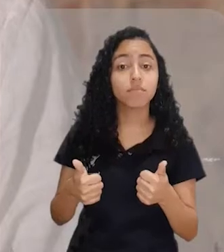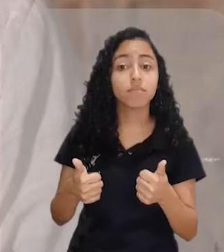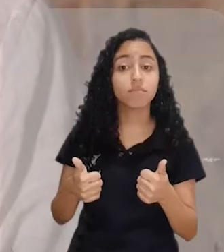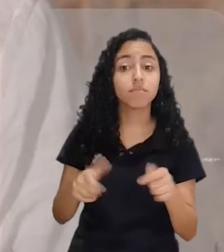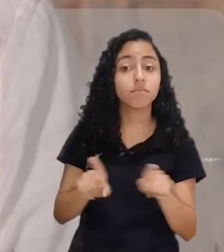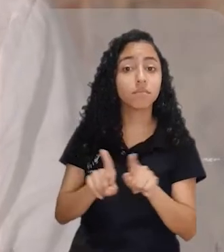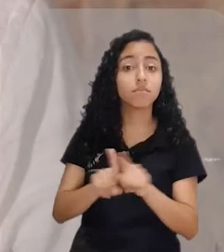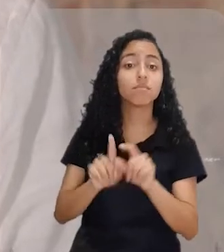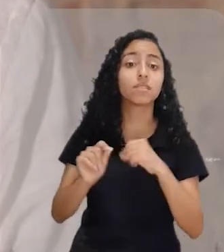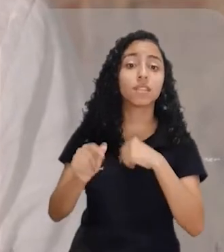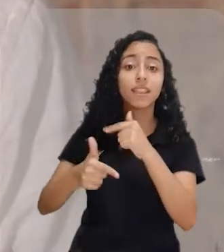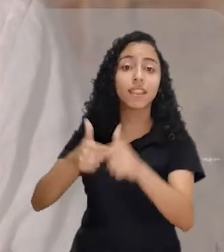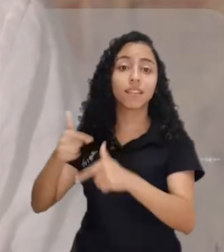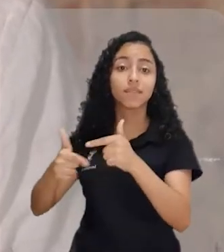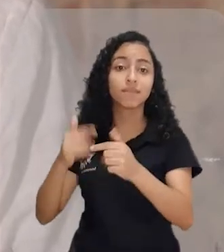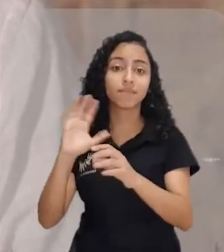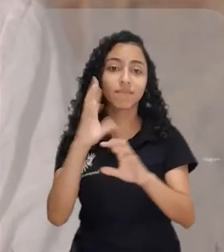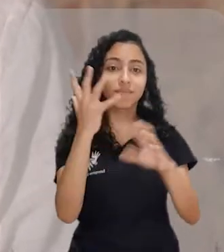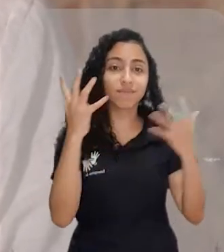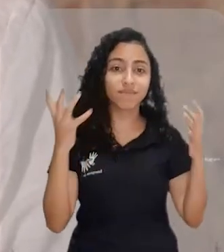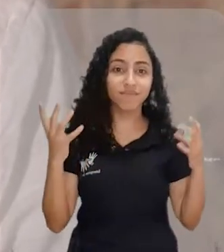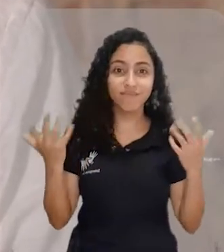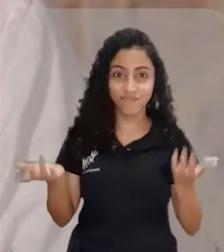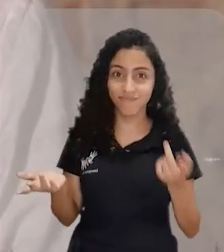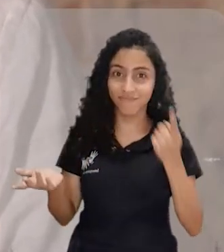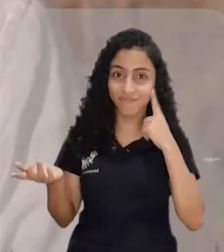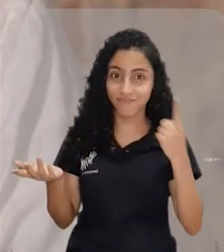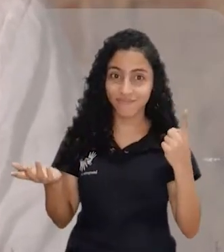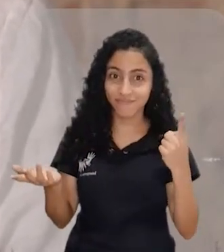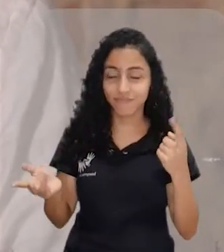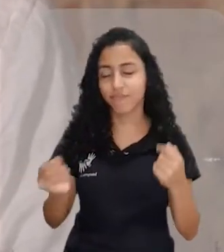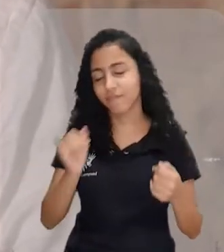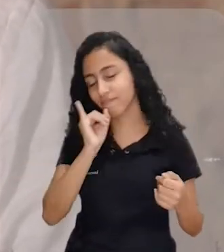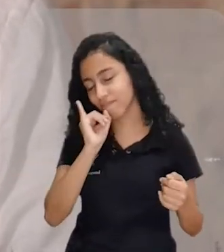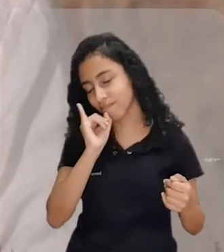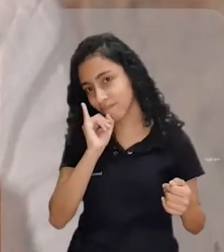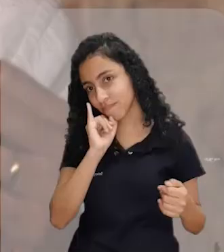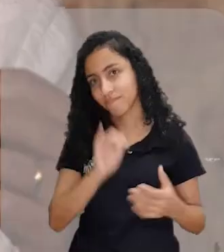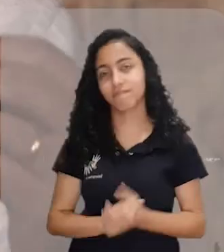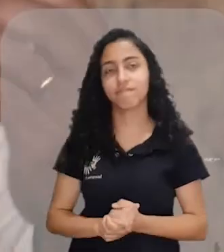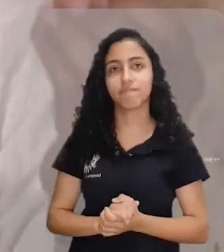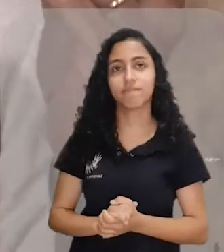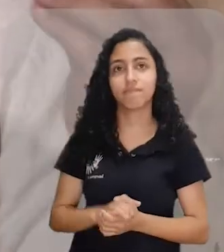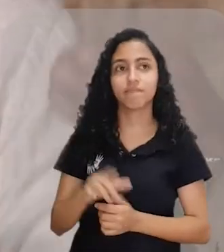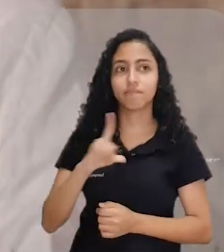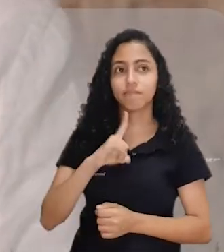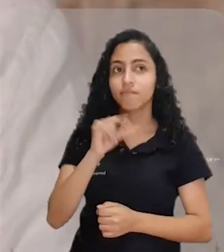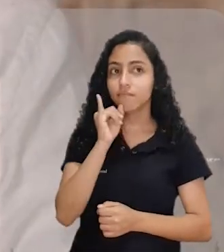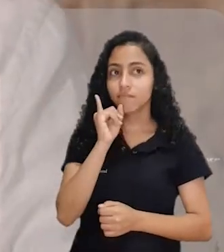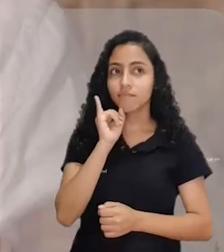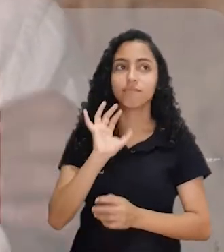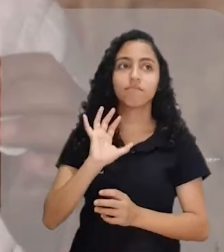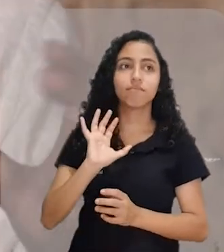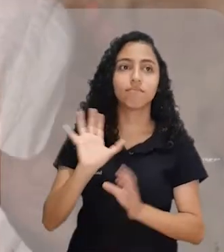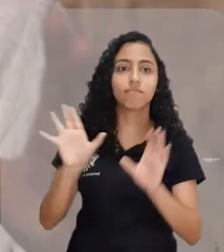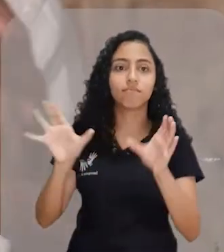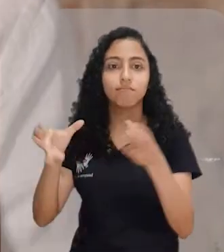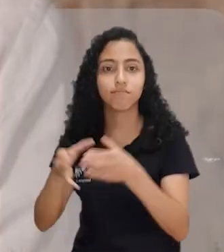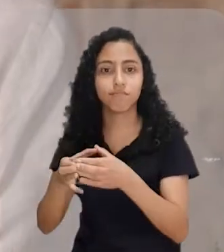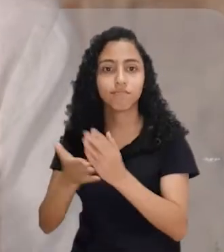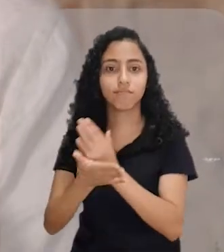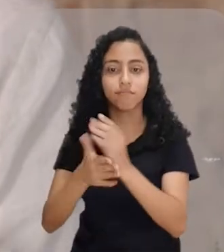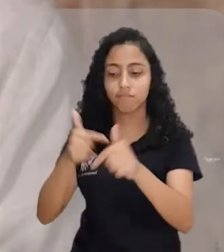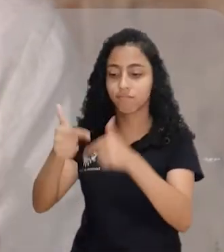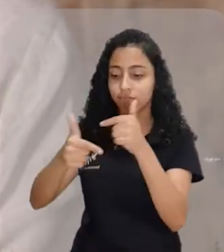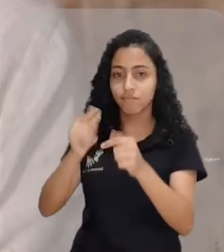funcionamento tem muito a ver também com a provisão dos serviços ecossistêmicos, né? Então, a gente pode dar alguns exemplos aqui. Existe, por